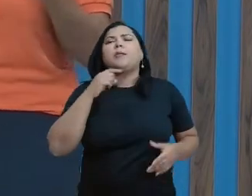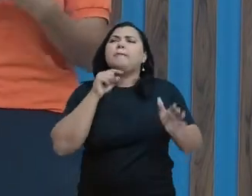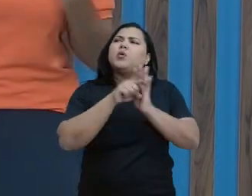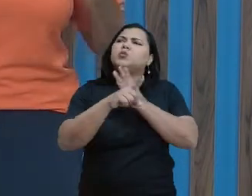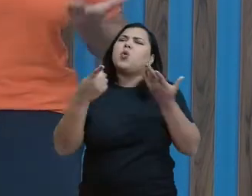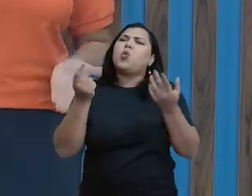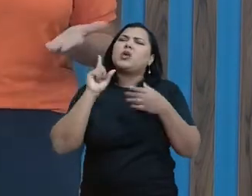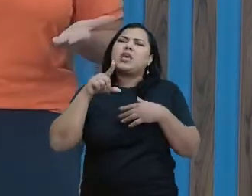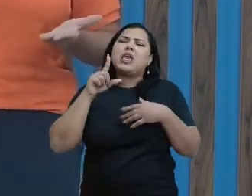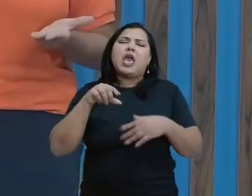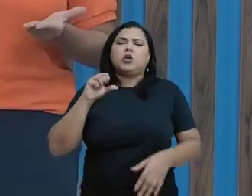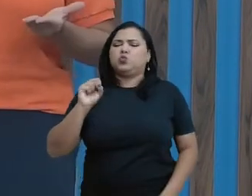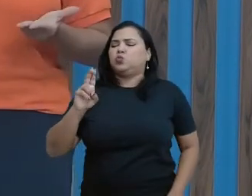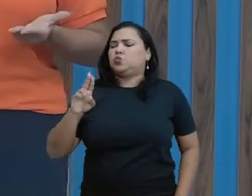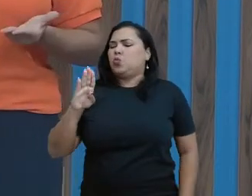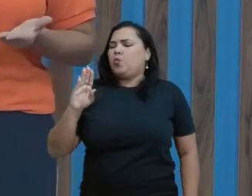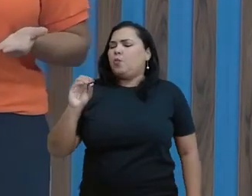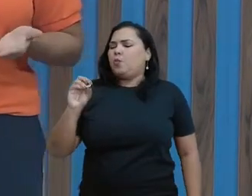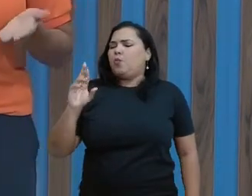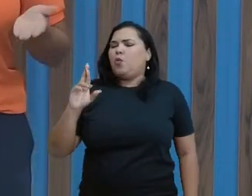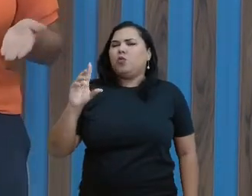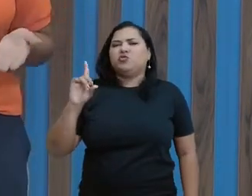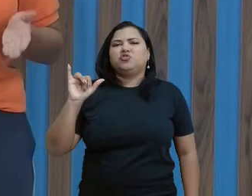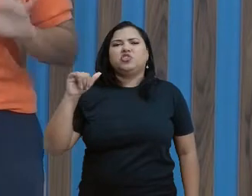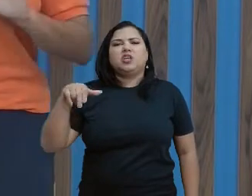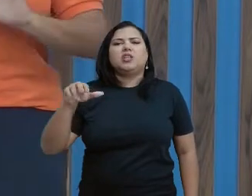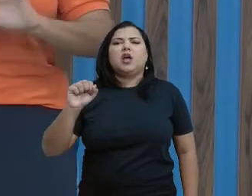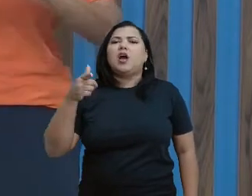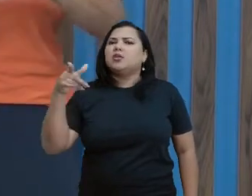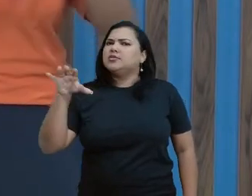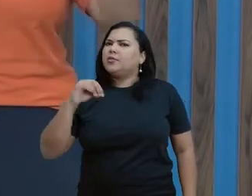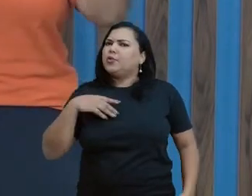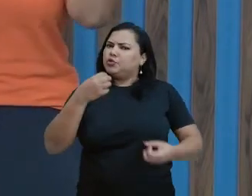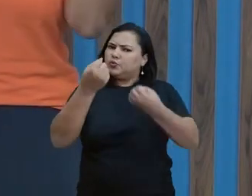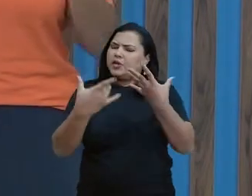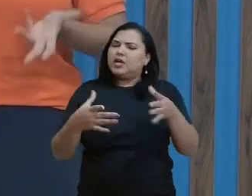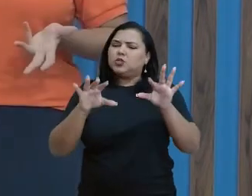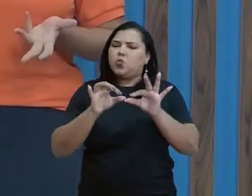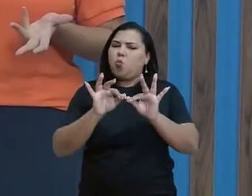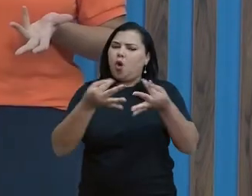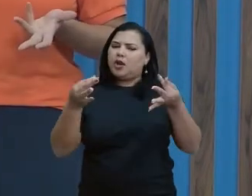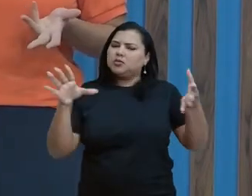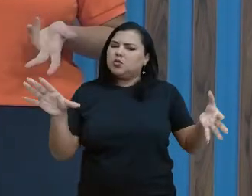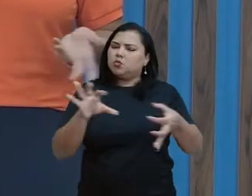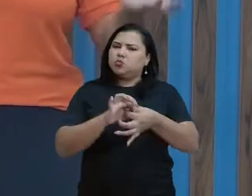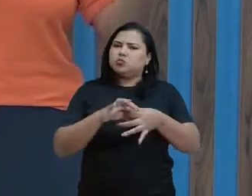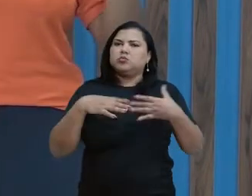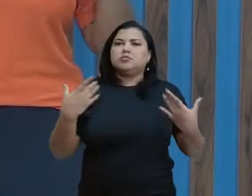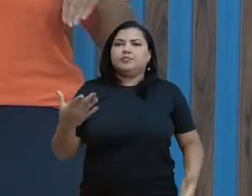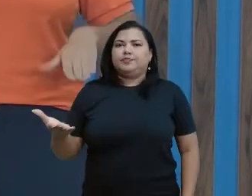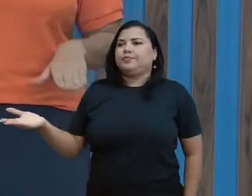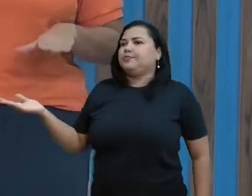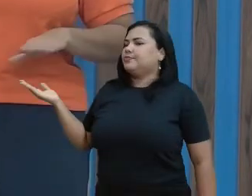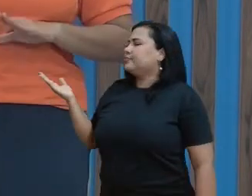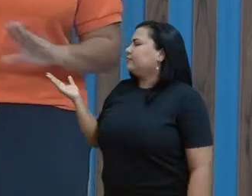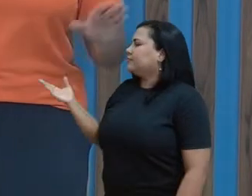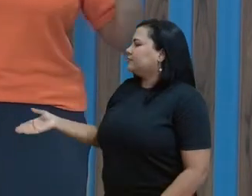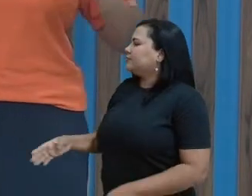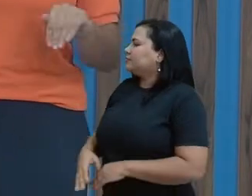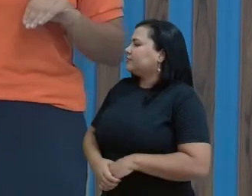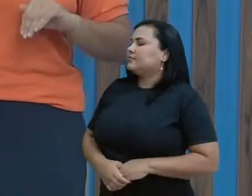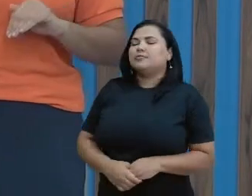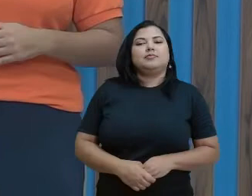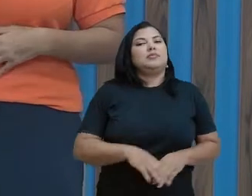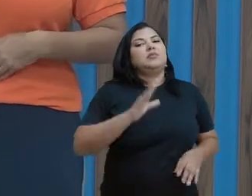é subordinação, né? Porque eu estou falando de uma oração subordinada. E aqui eu já me adiantei, né? Eu